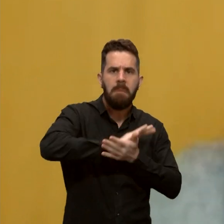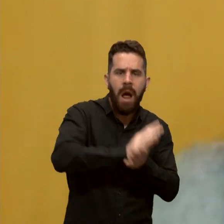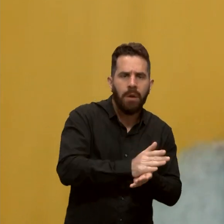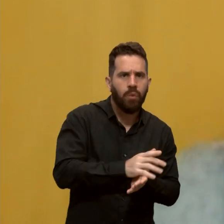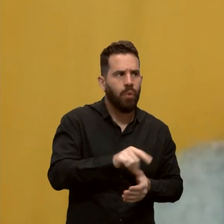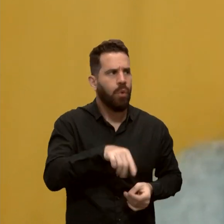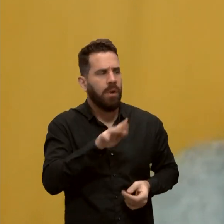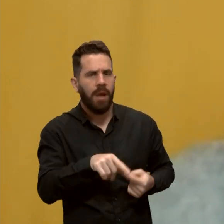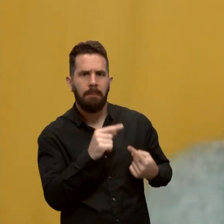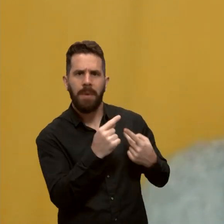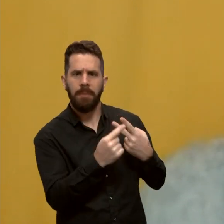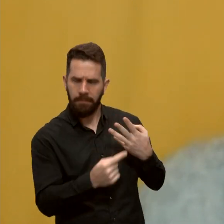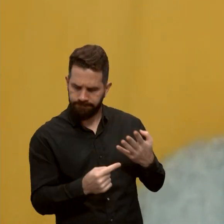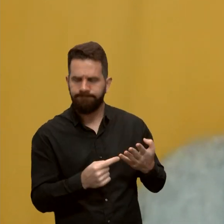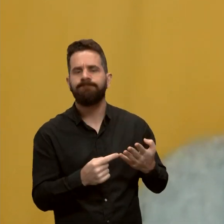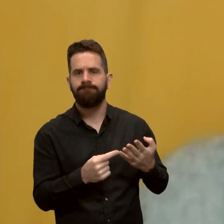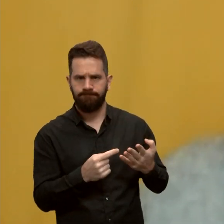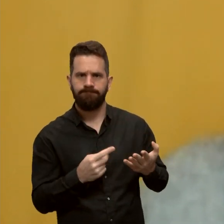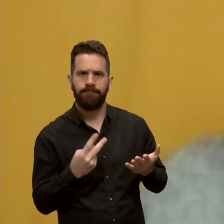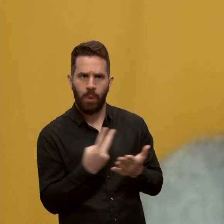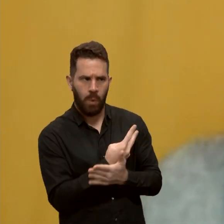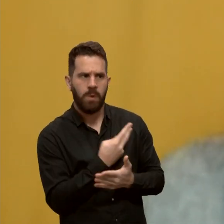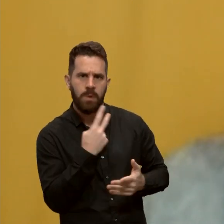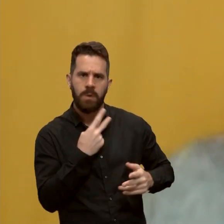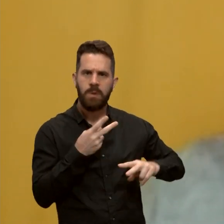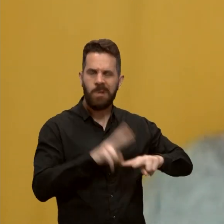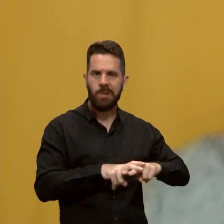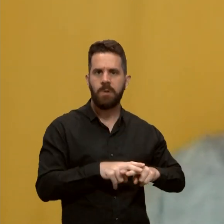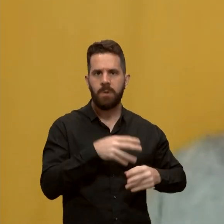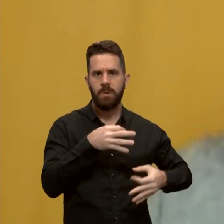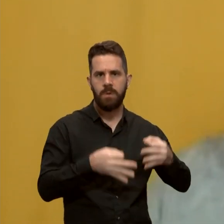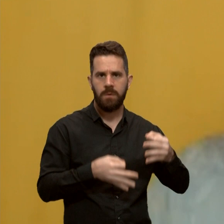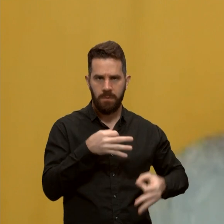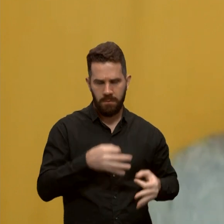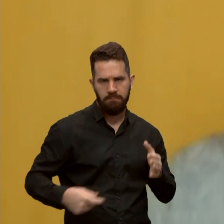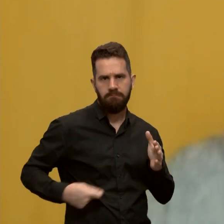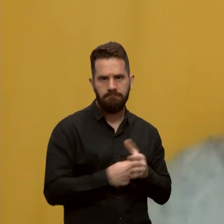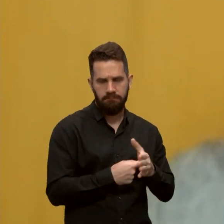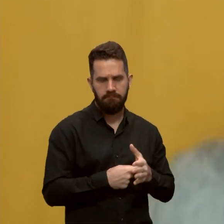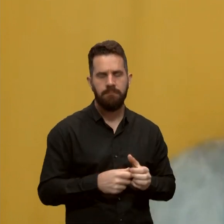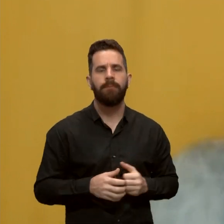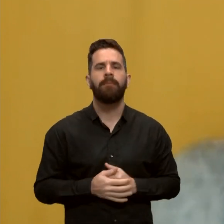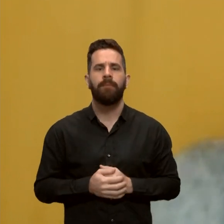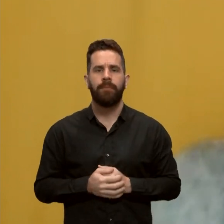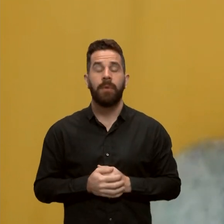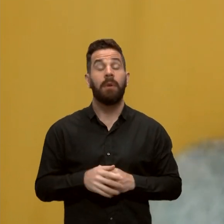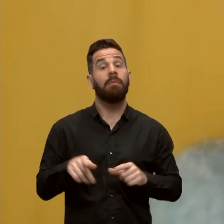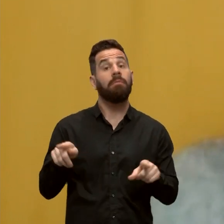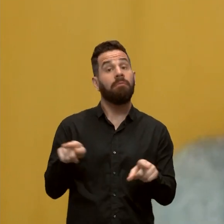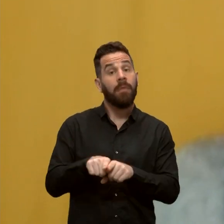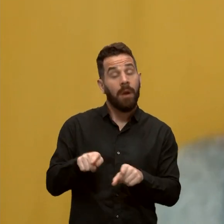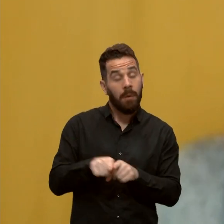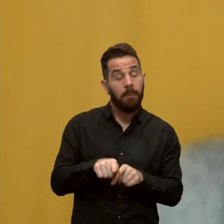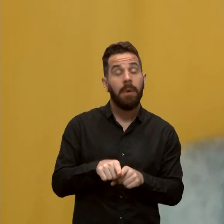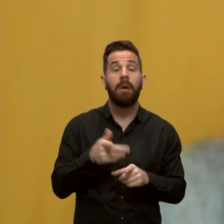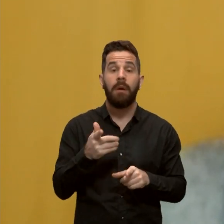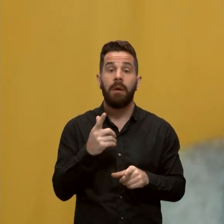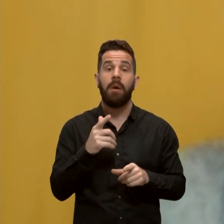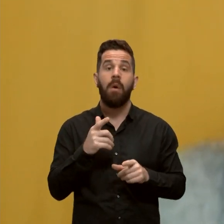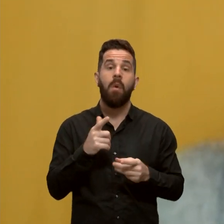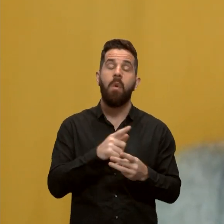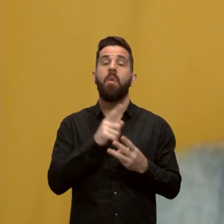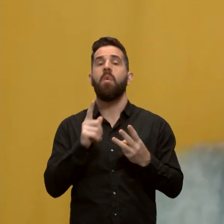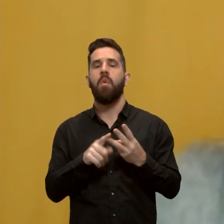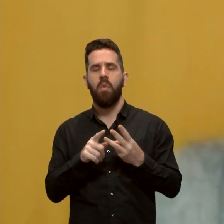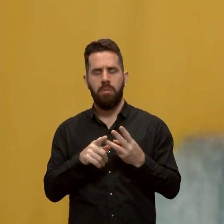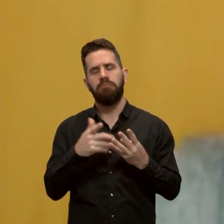responsabilizar esses autores. E, por fim, também faz parte dessa constituição de rede aí, uma rede mais ampla, né, para